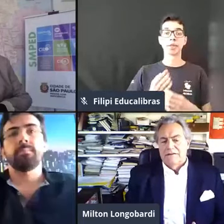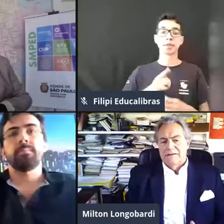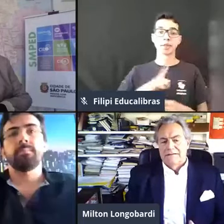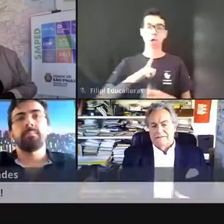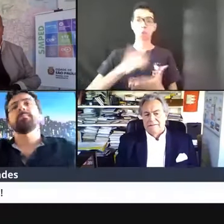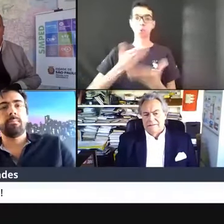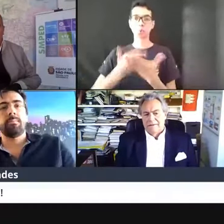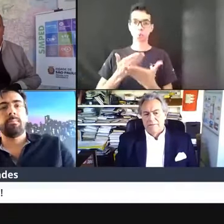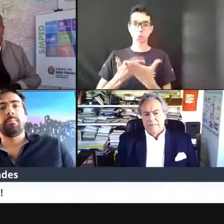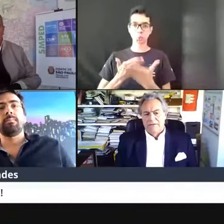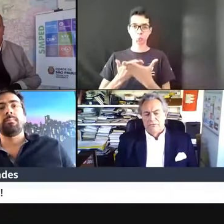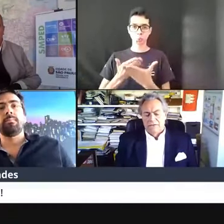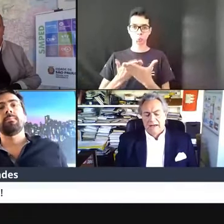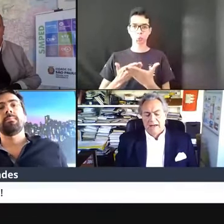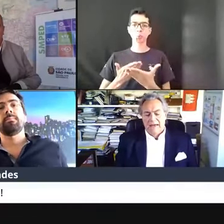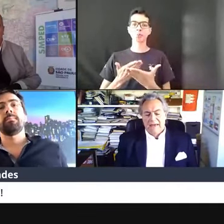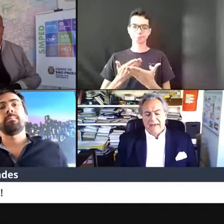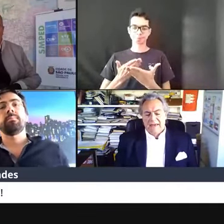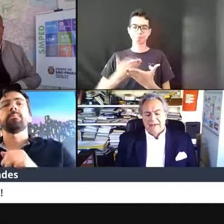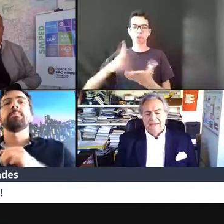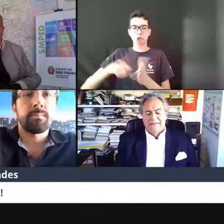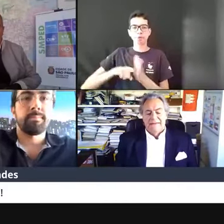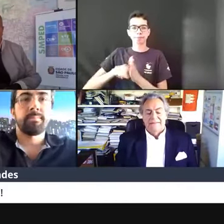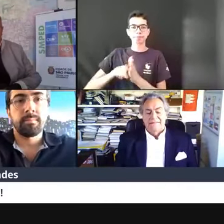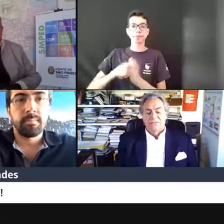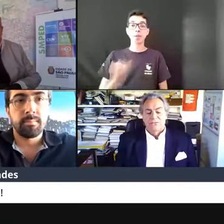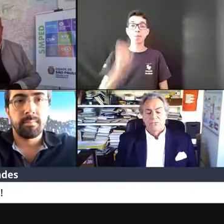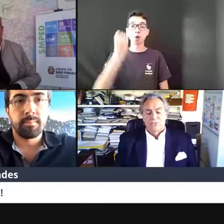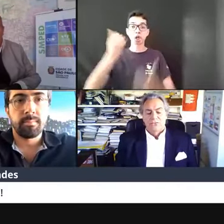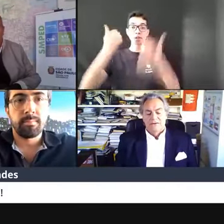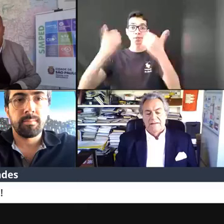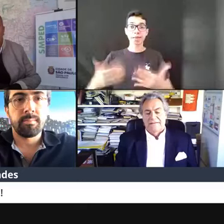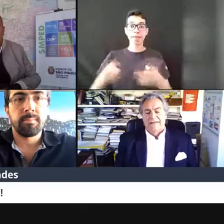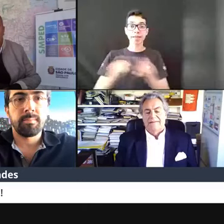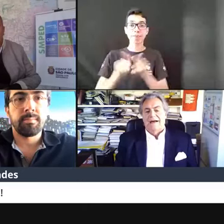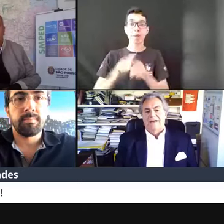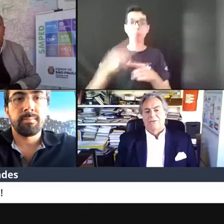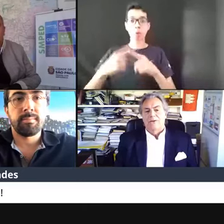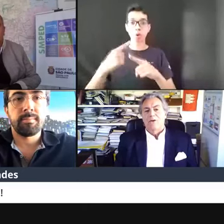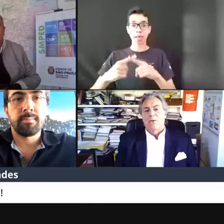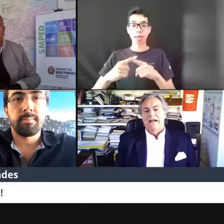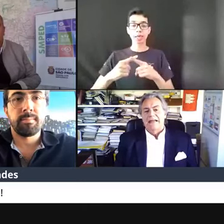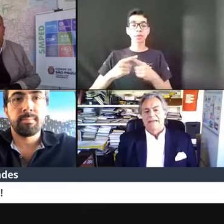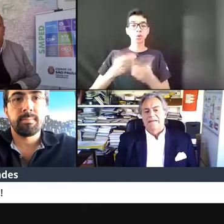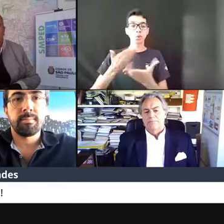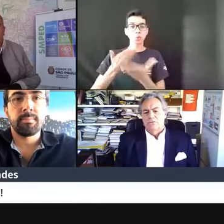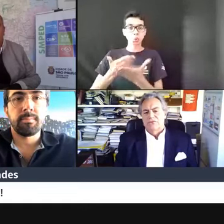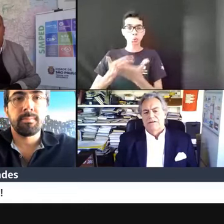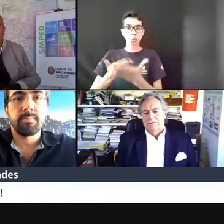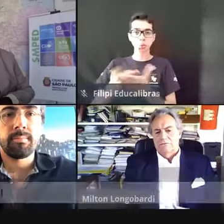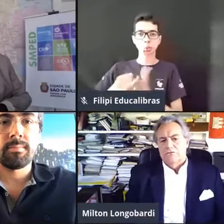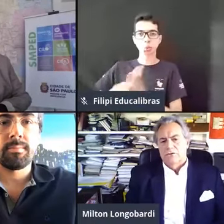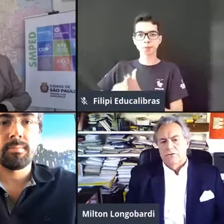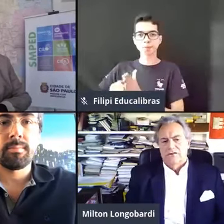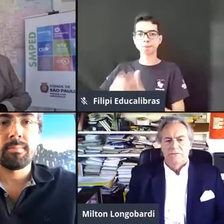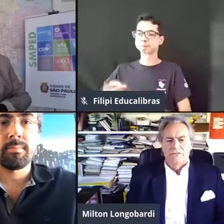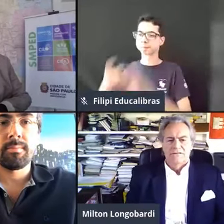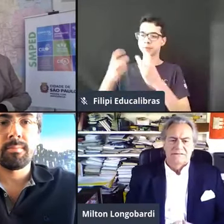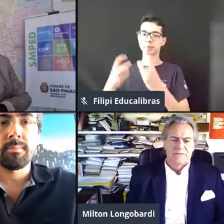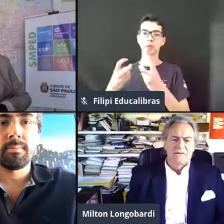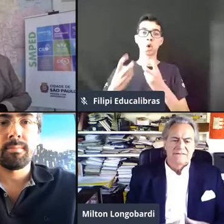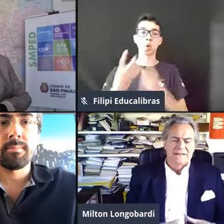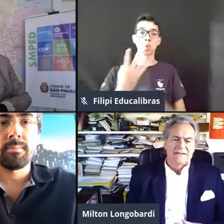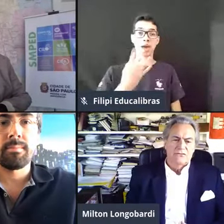é importante também mencionar é que, nesse estudo, foi detectado que 40% dos